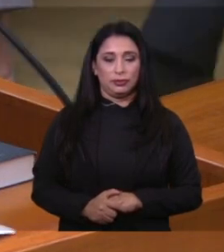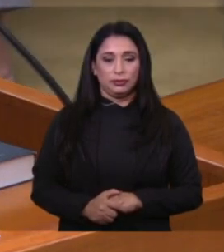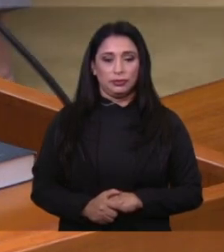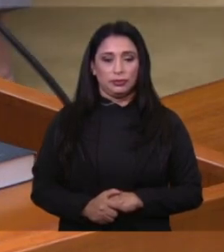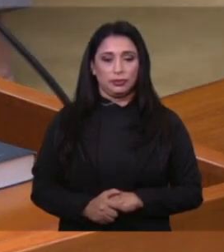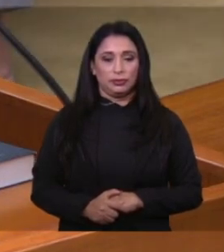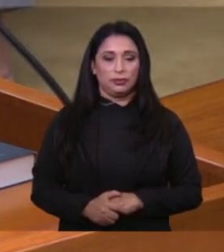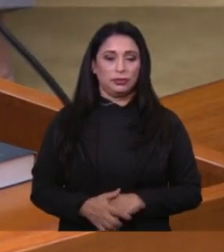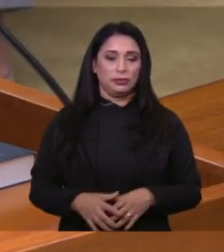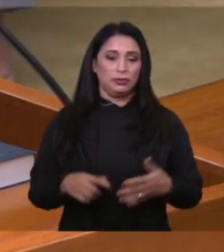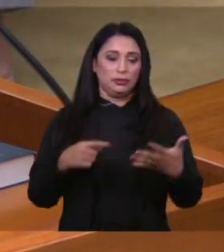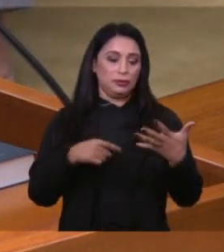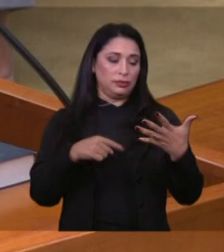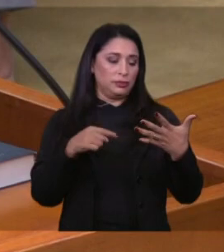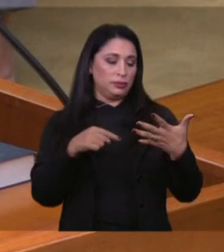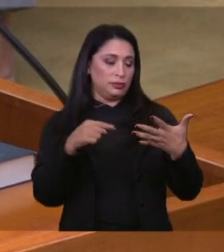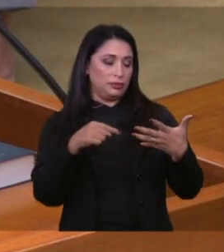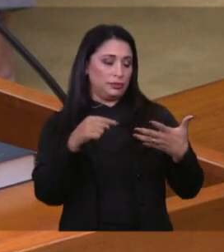teimosas.